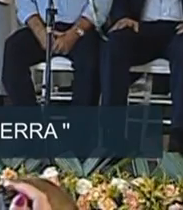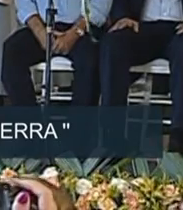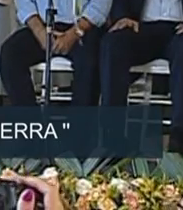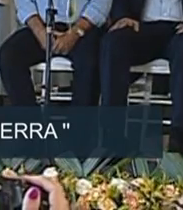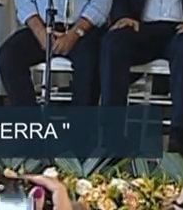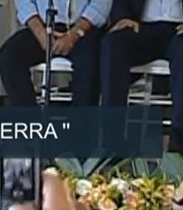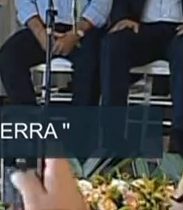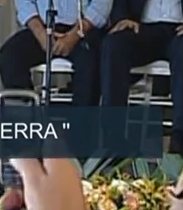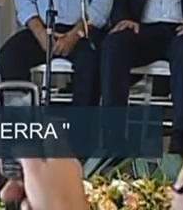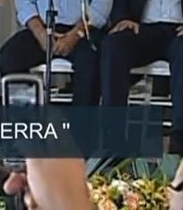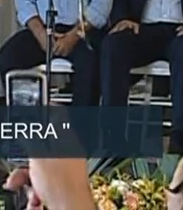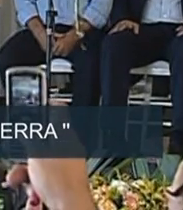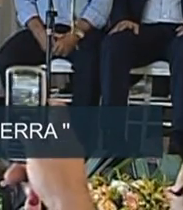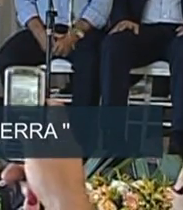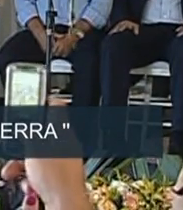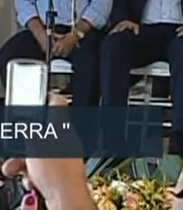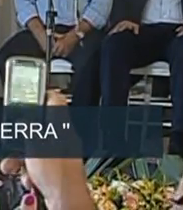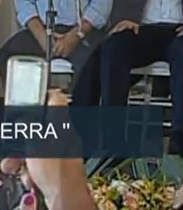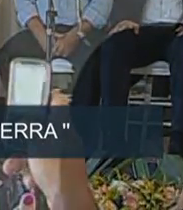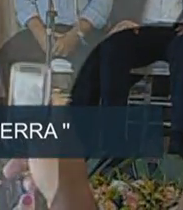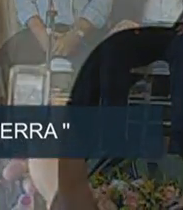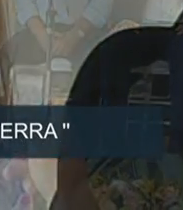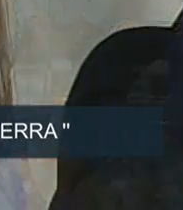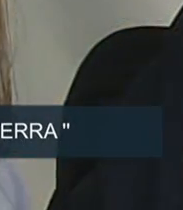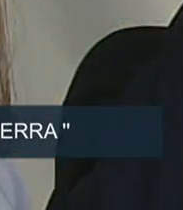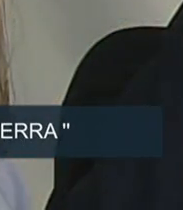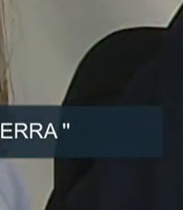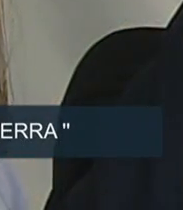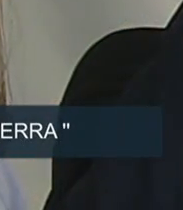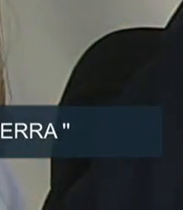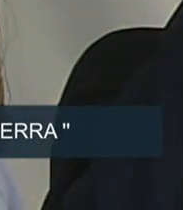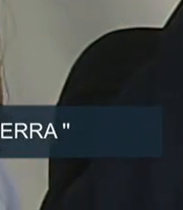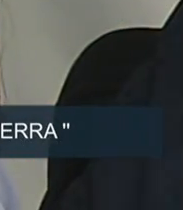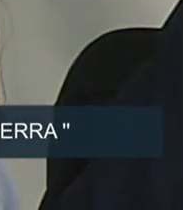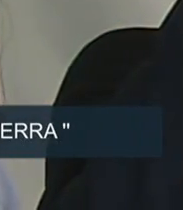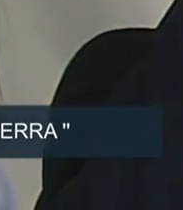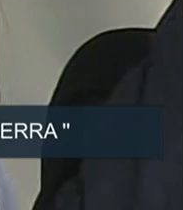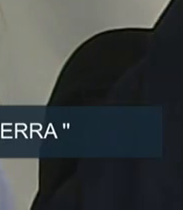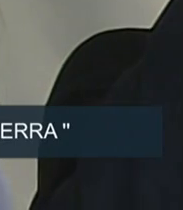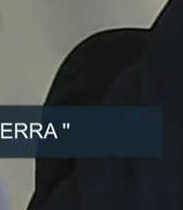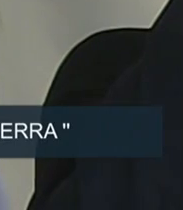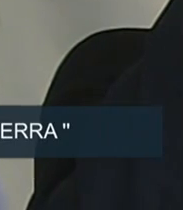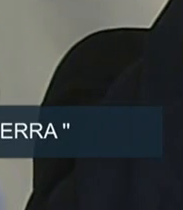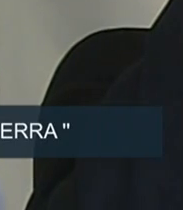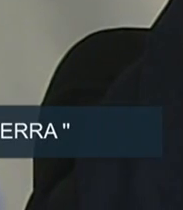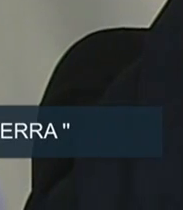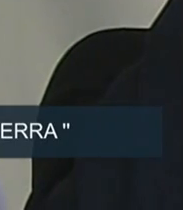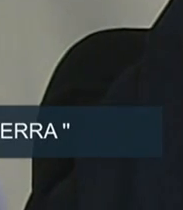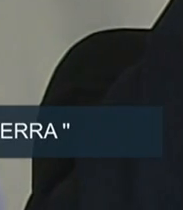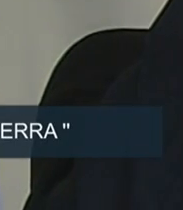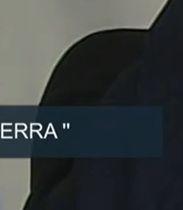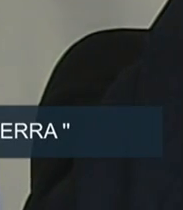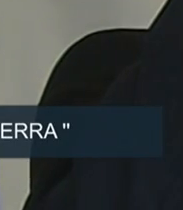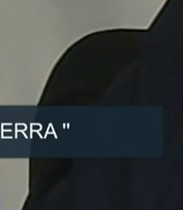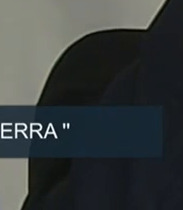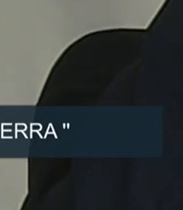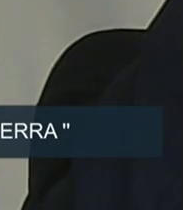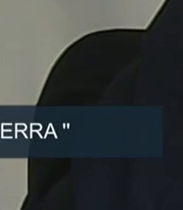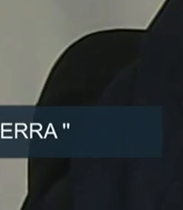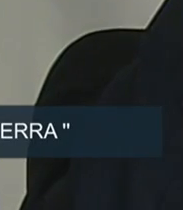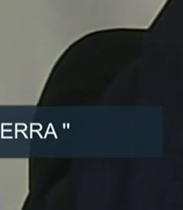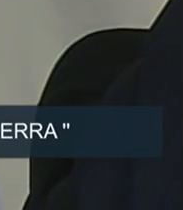Cada um de nós compõe a sua própria história, e cada ser em si carrega o dom de